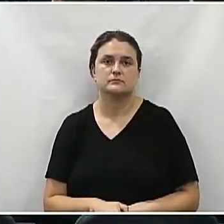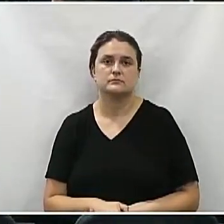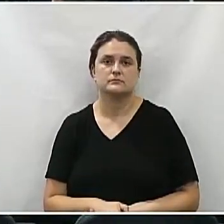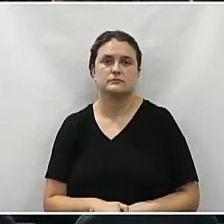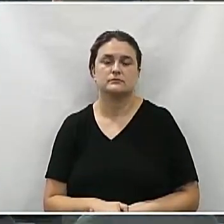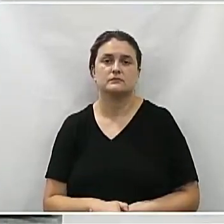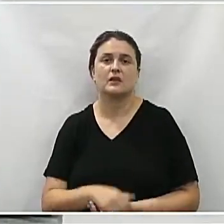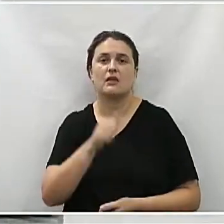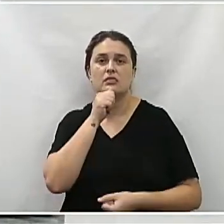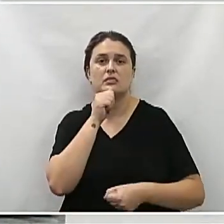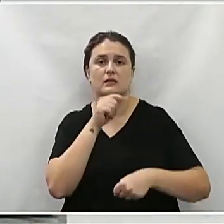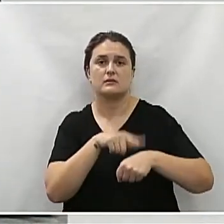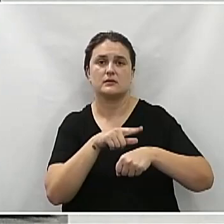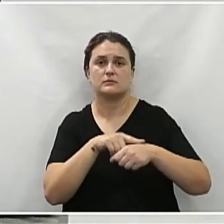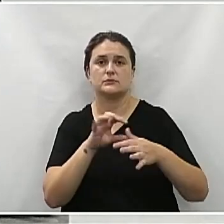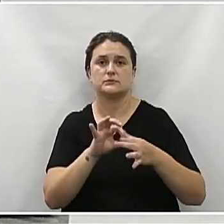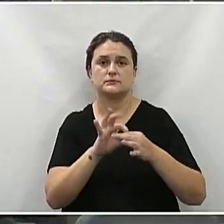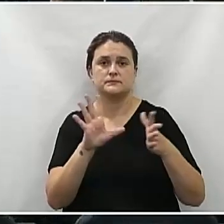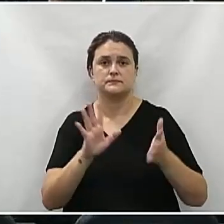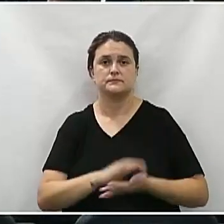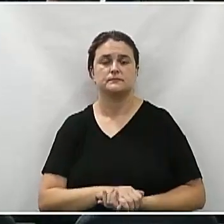palavra continua livre